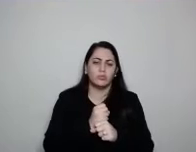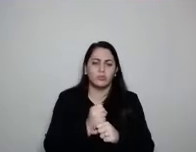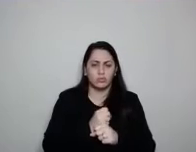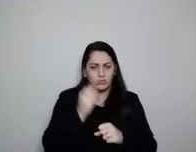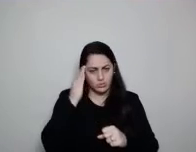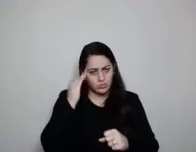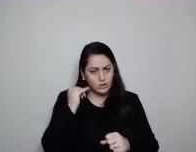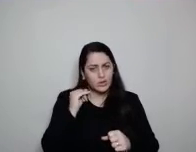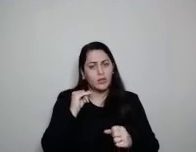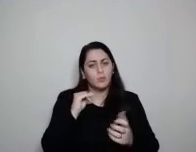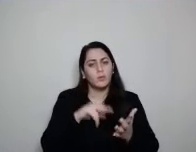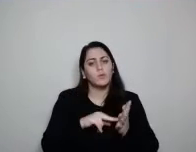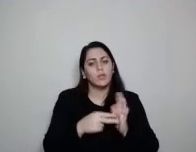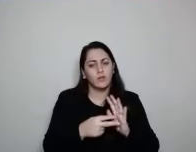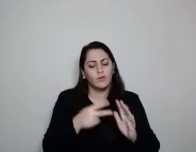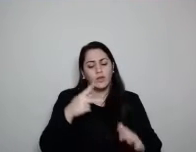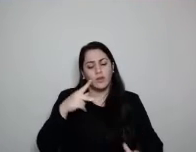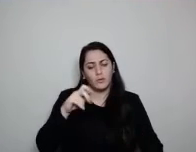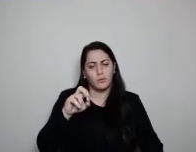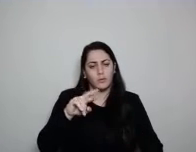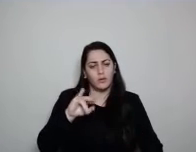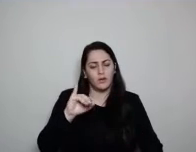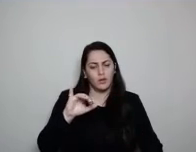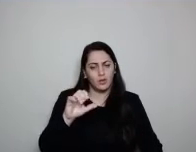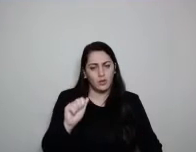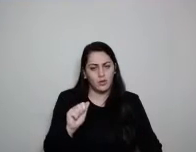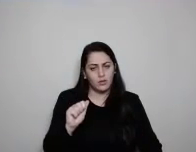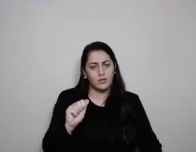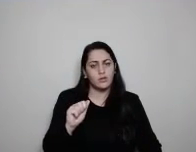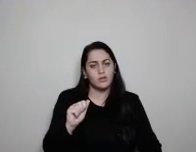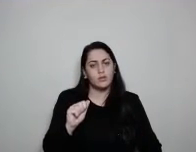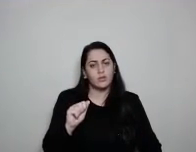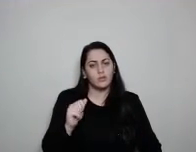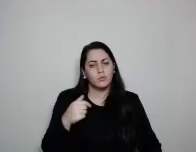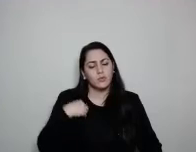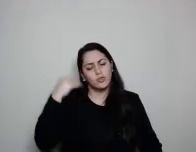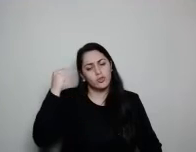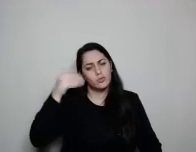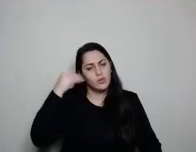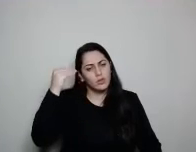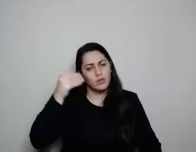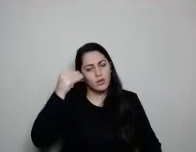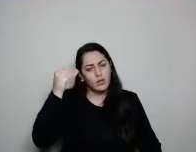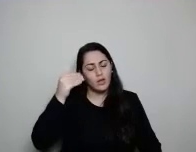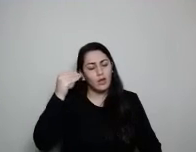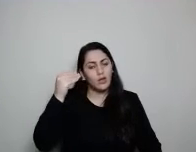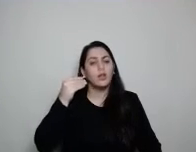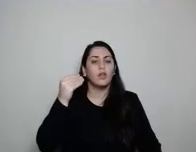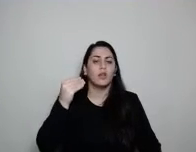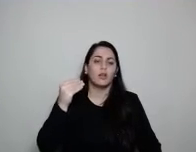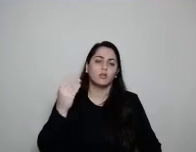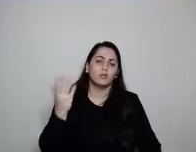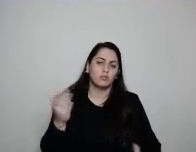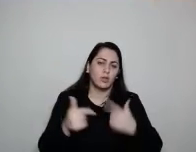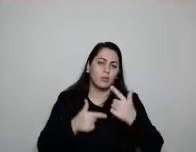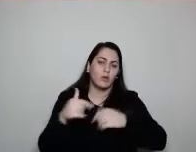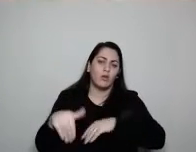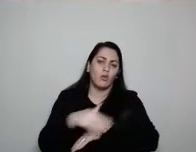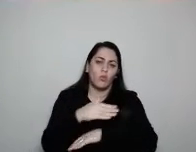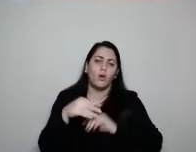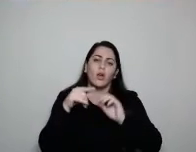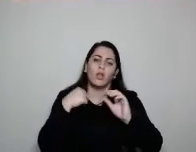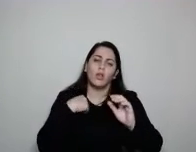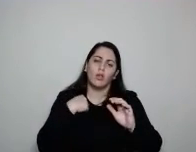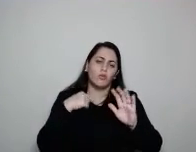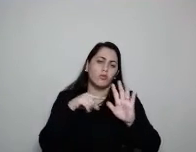com a minha natural vivência aí nas ruas, eu vou examinar esses aspectos. Não